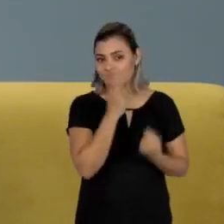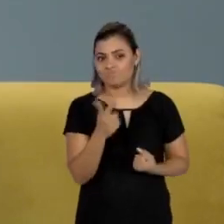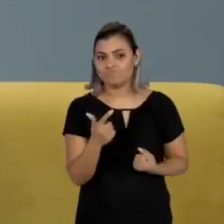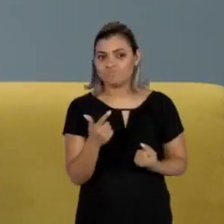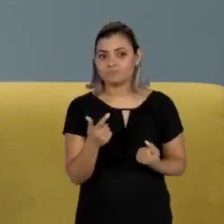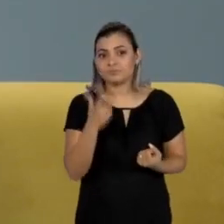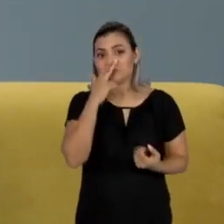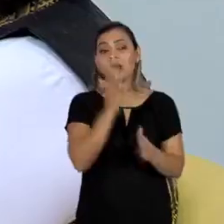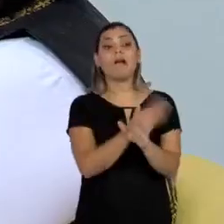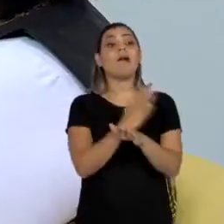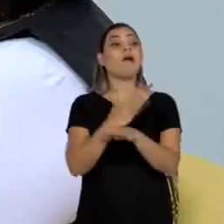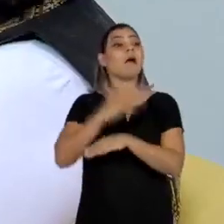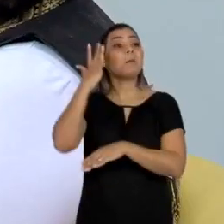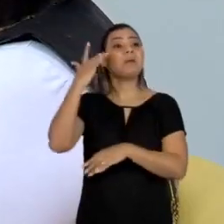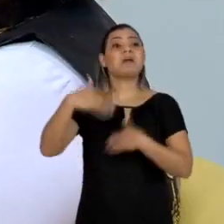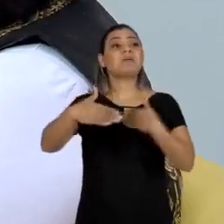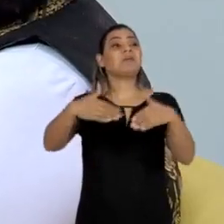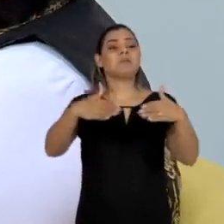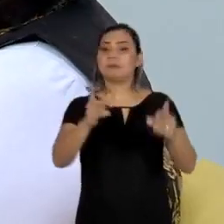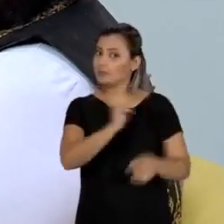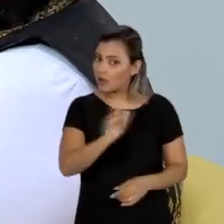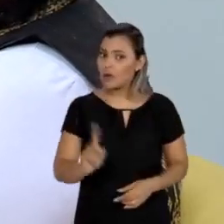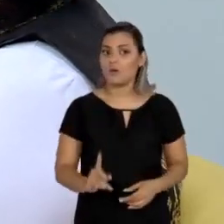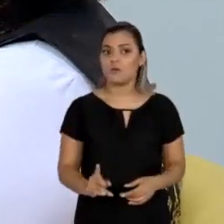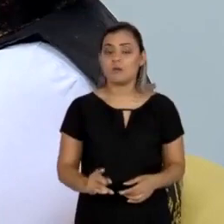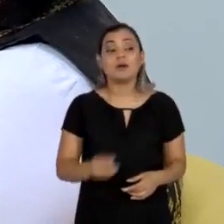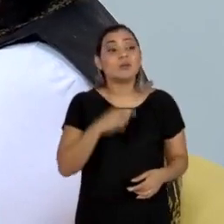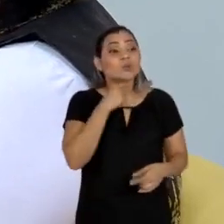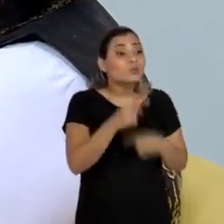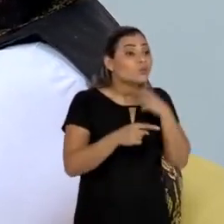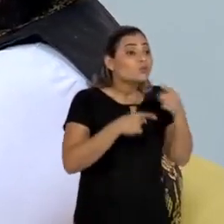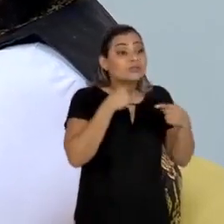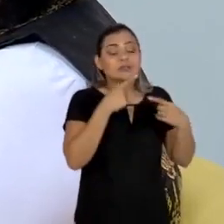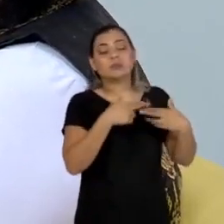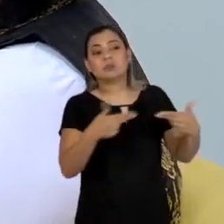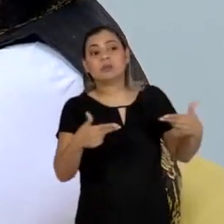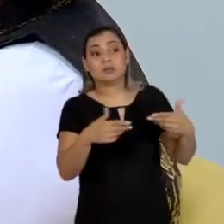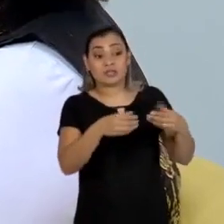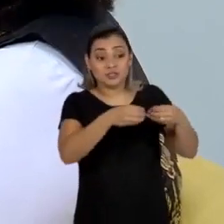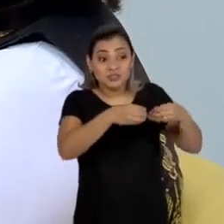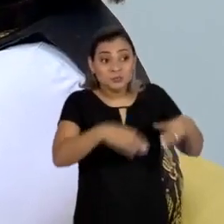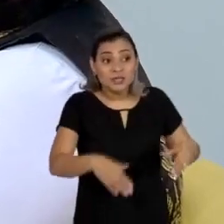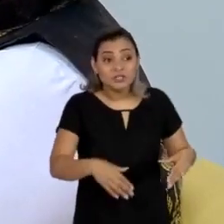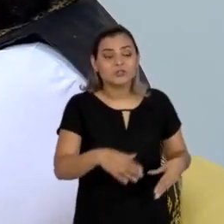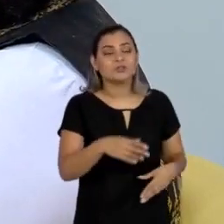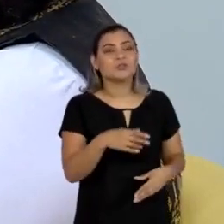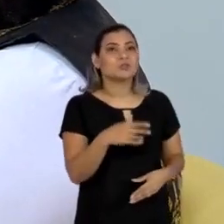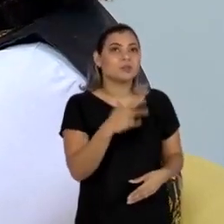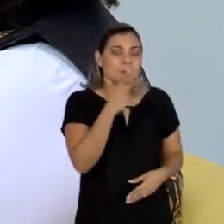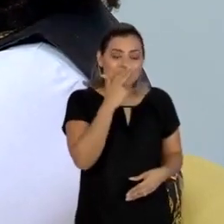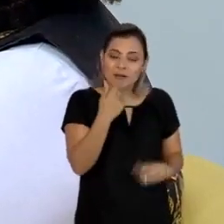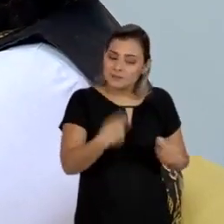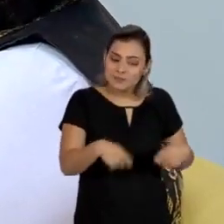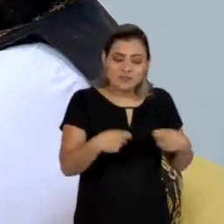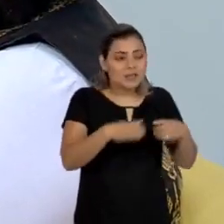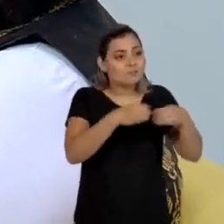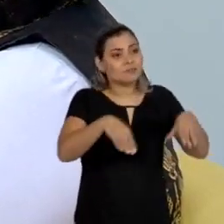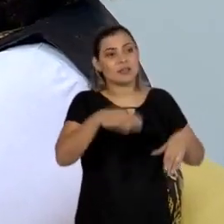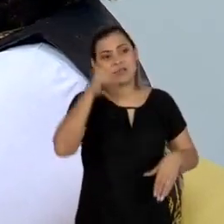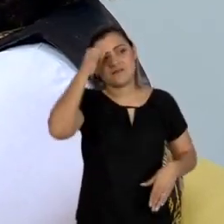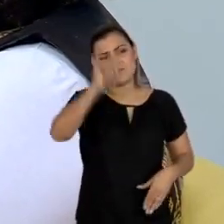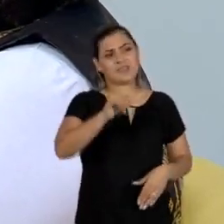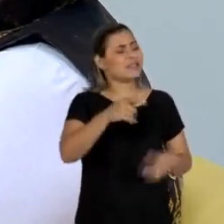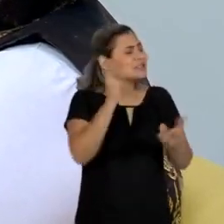houvesse amanhã. Sim. E nesse cenário, né, de tantas dúvidas, o desperdício ele precisa ser sempre